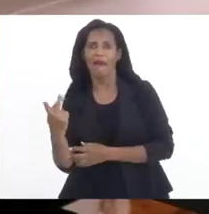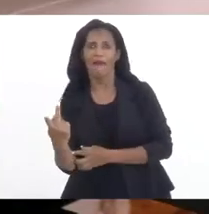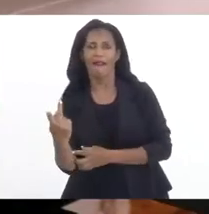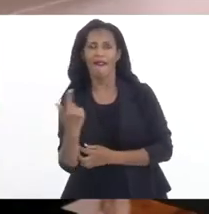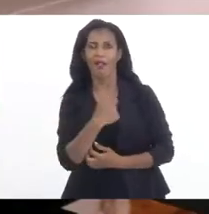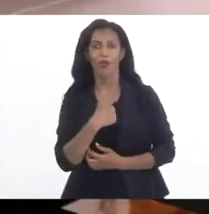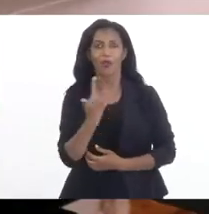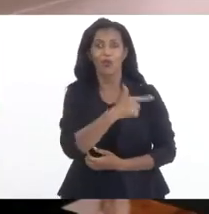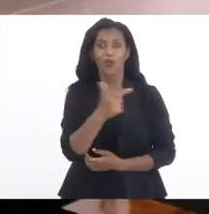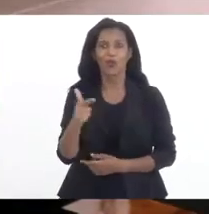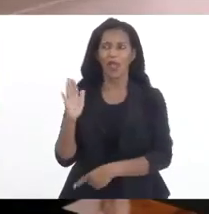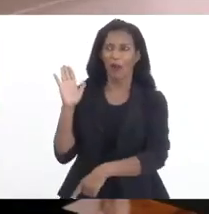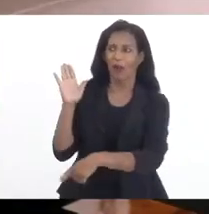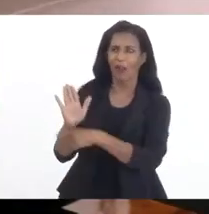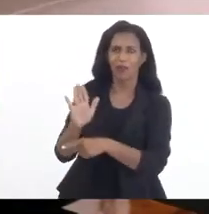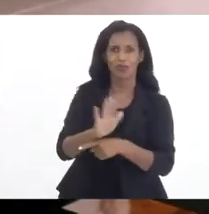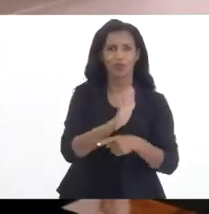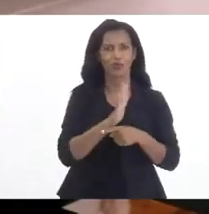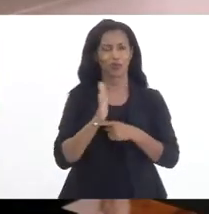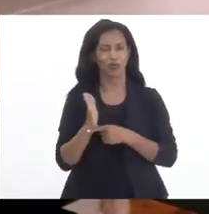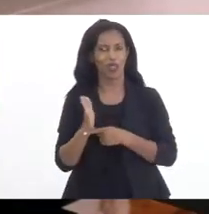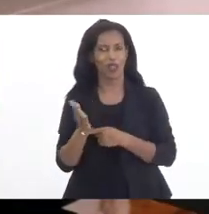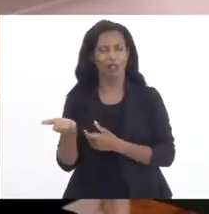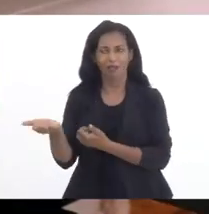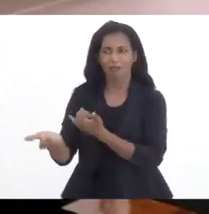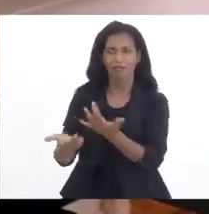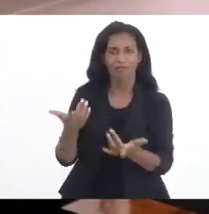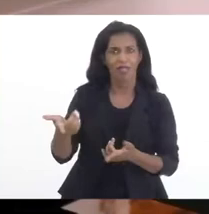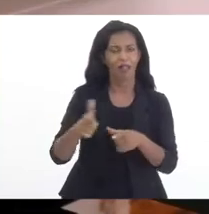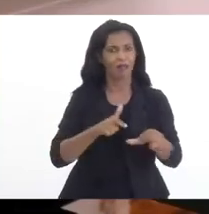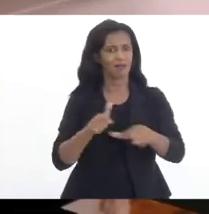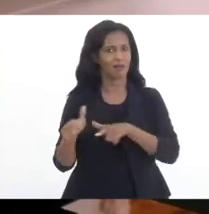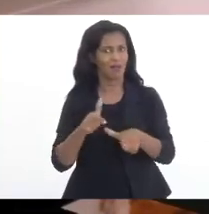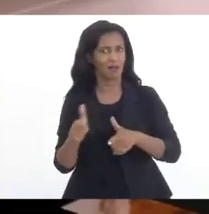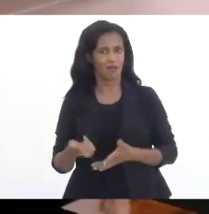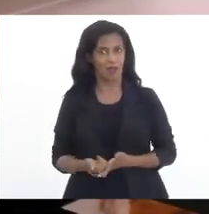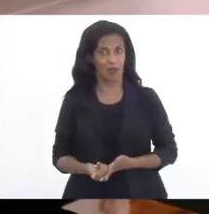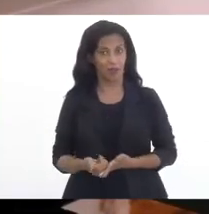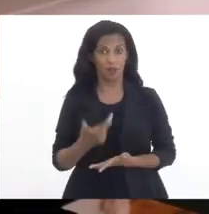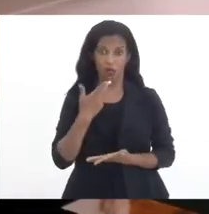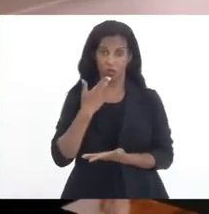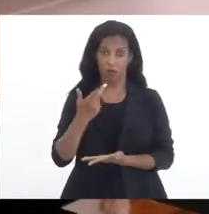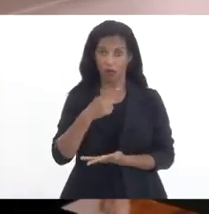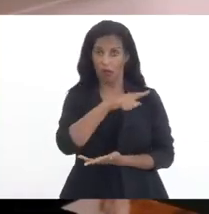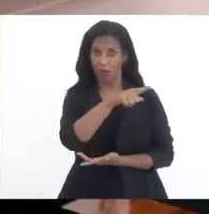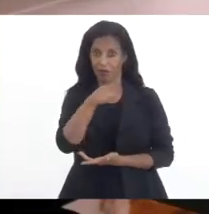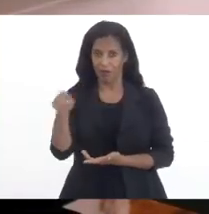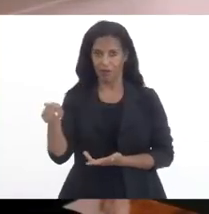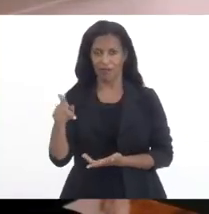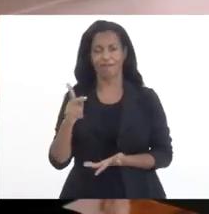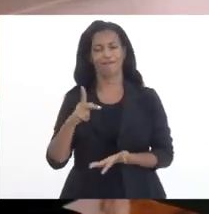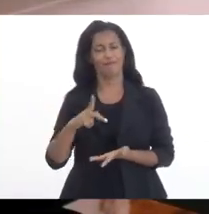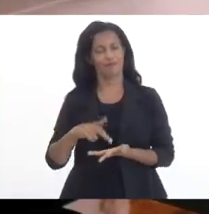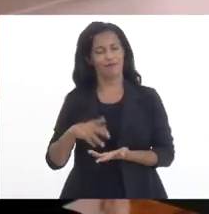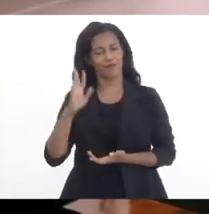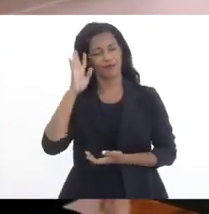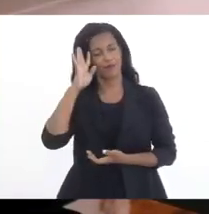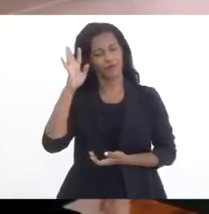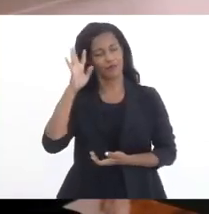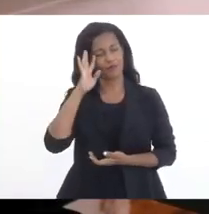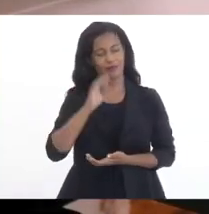gente possa atender, propiciar serviços. E eu digo aos senhores, é realmente para